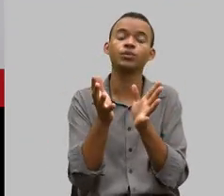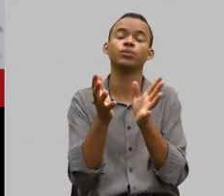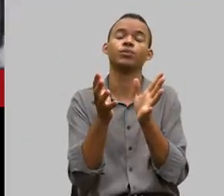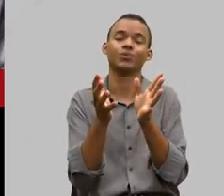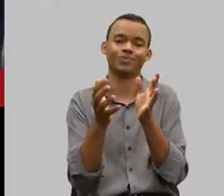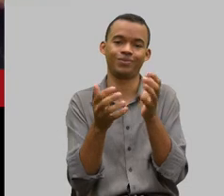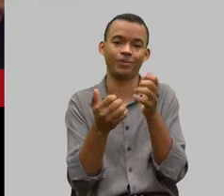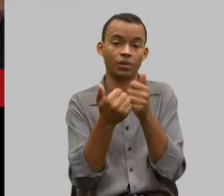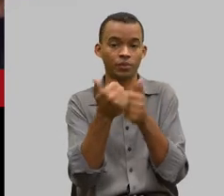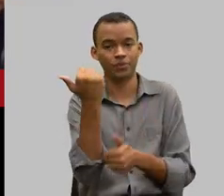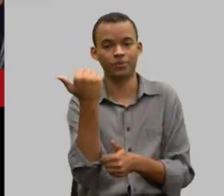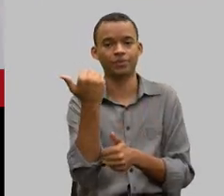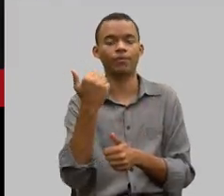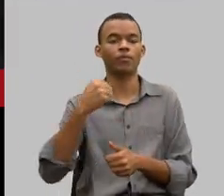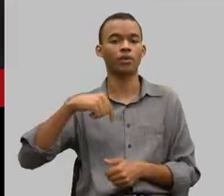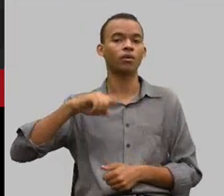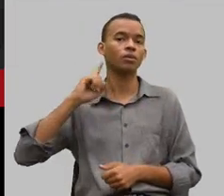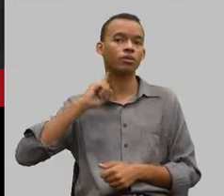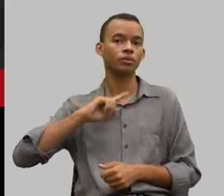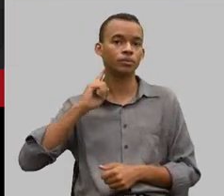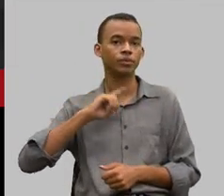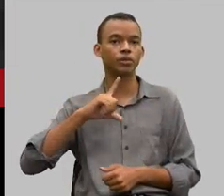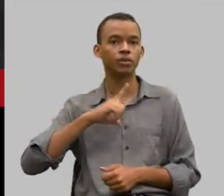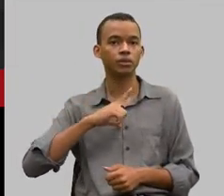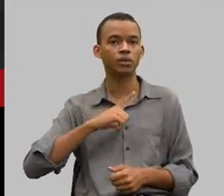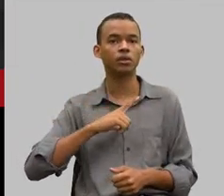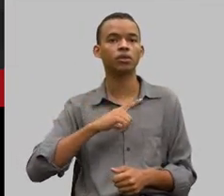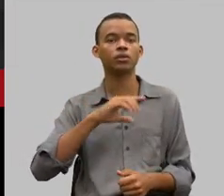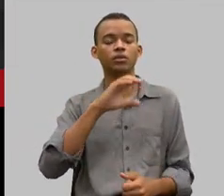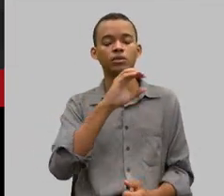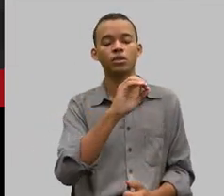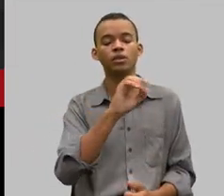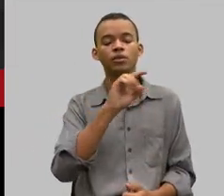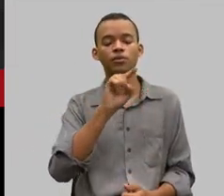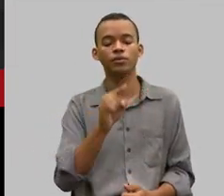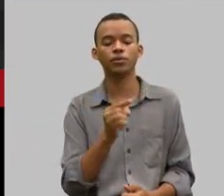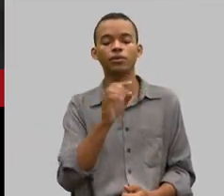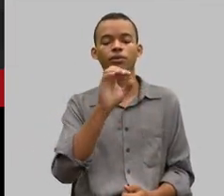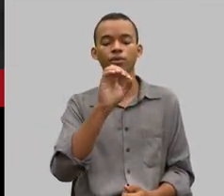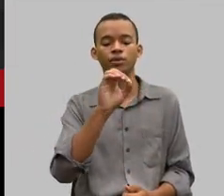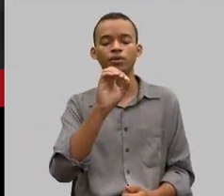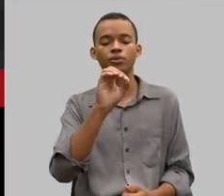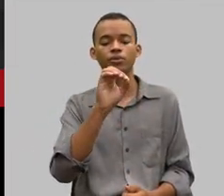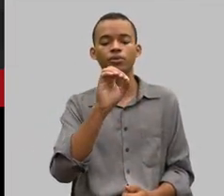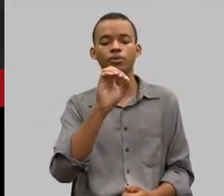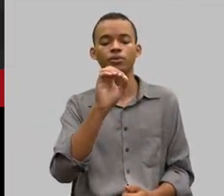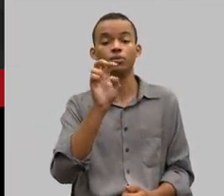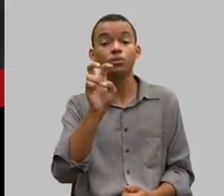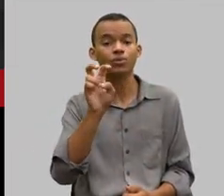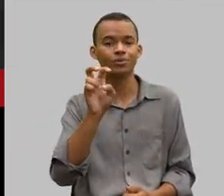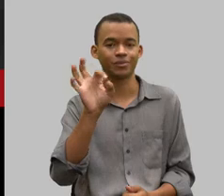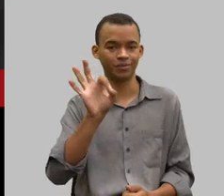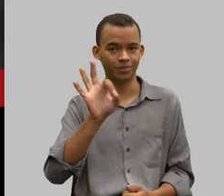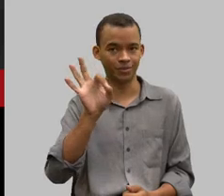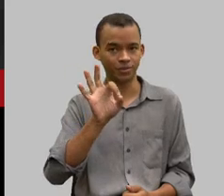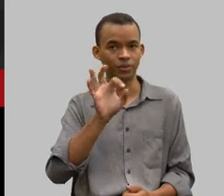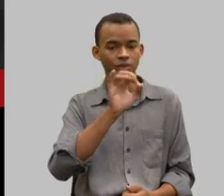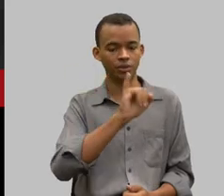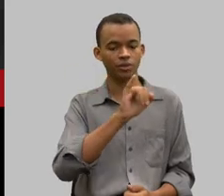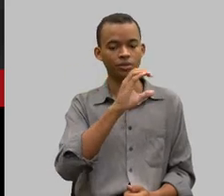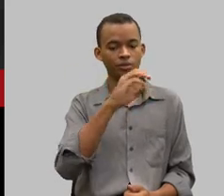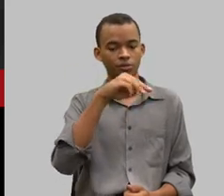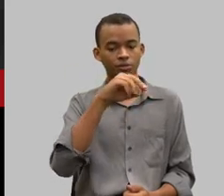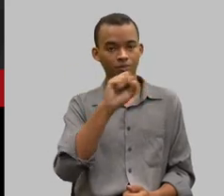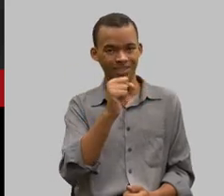Minas Gerais trabalha com uma alíquota de 0,05% da receita do ICMS isso